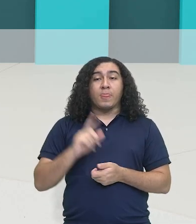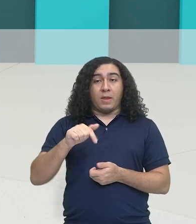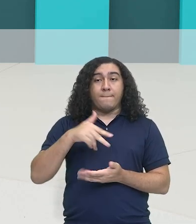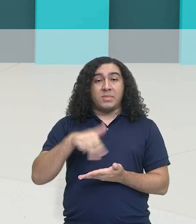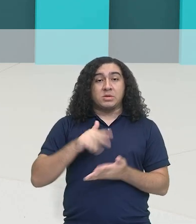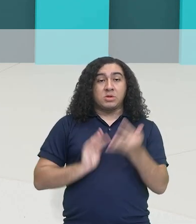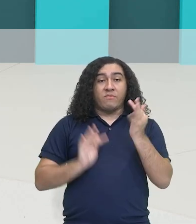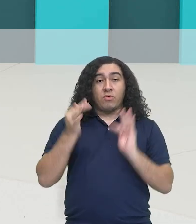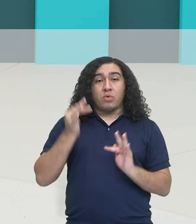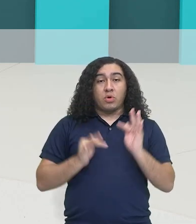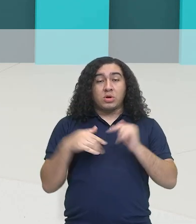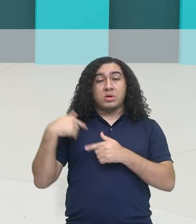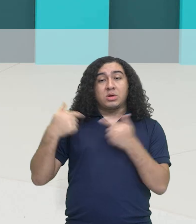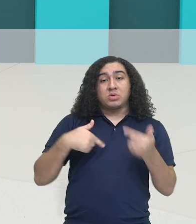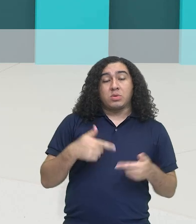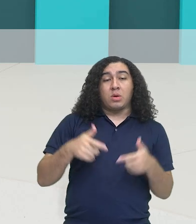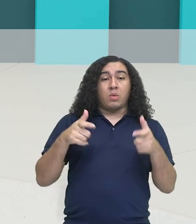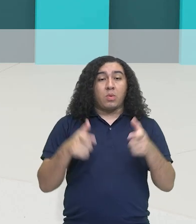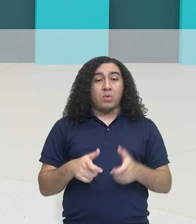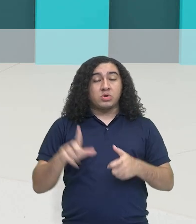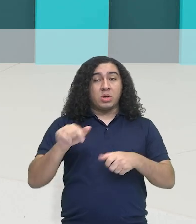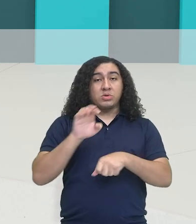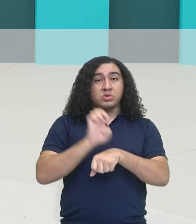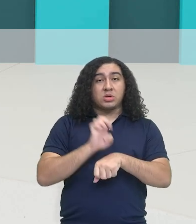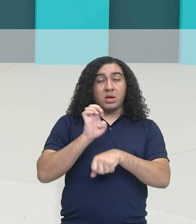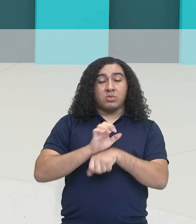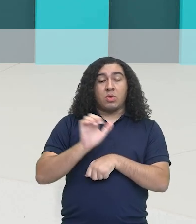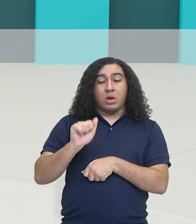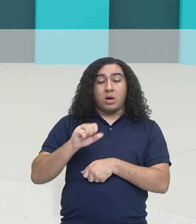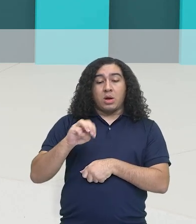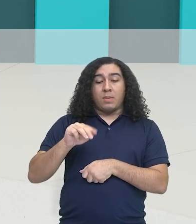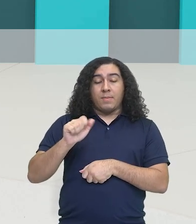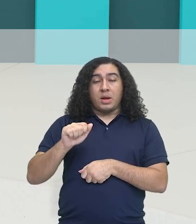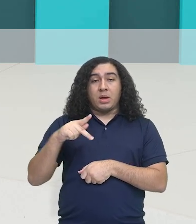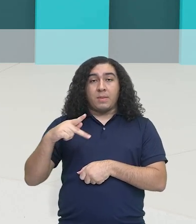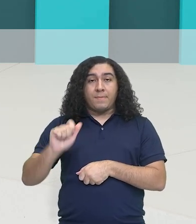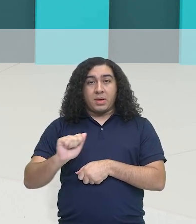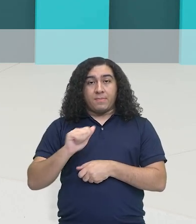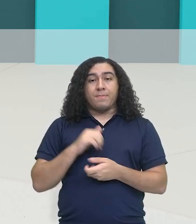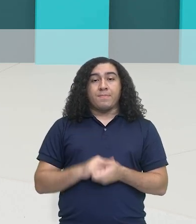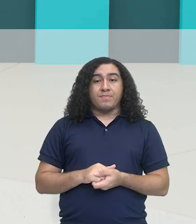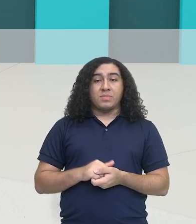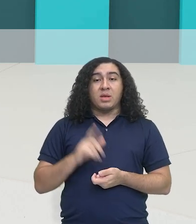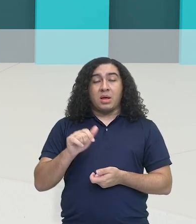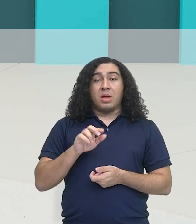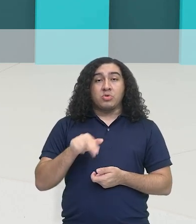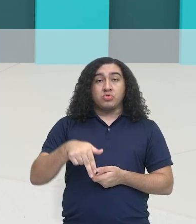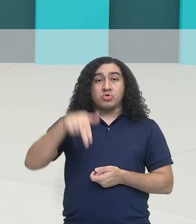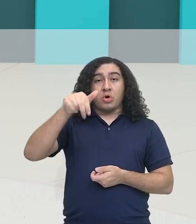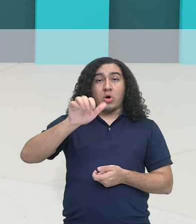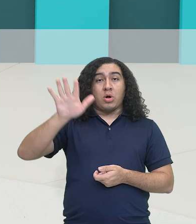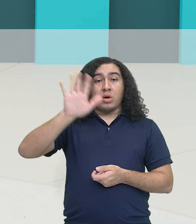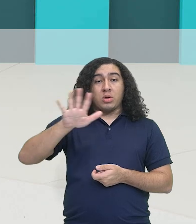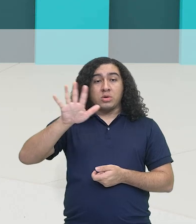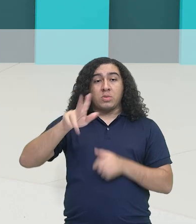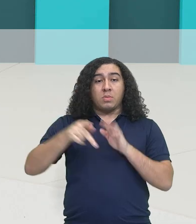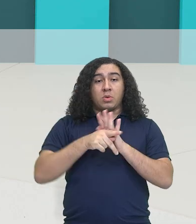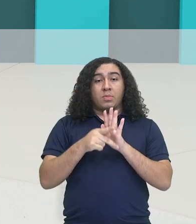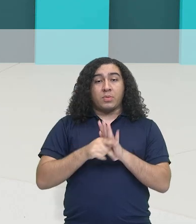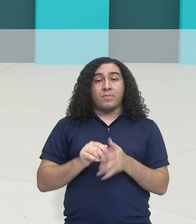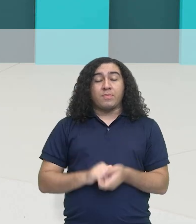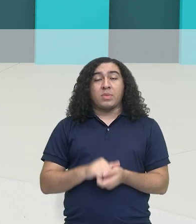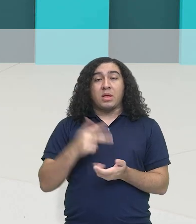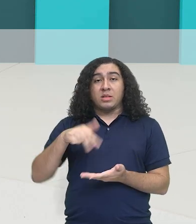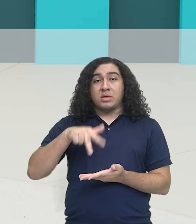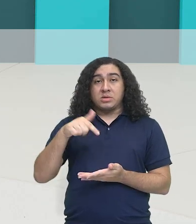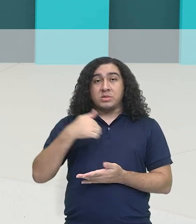folclórica tradicional lá do estado do Amapá, que fica localizado na região norte, que são essas danças